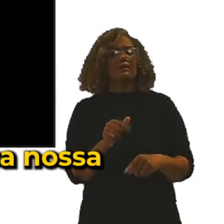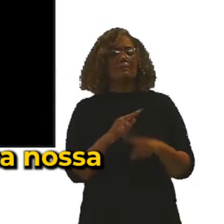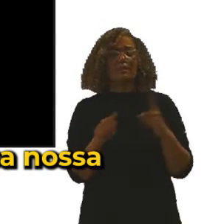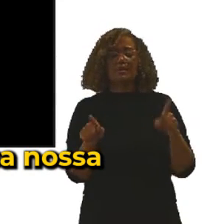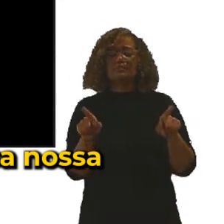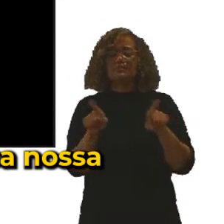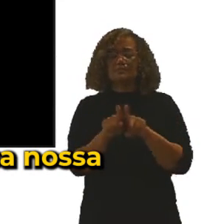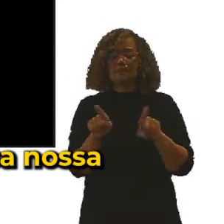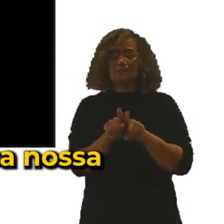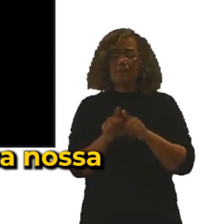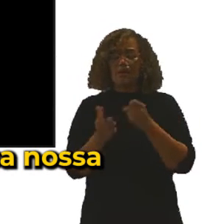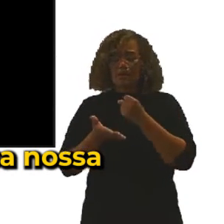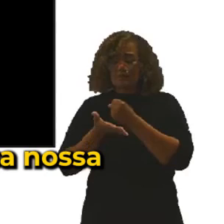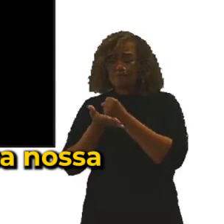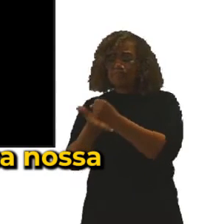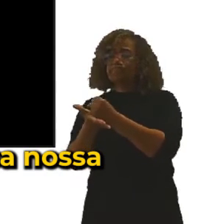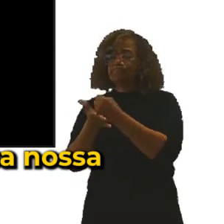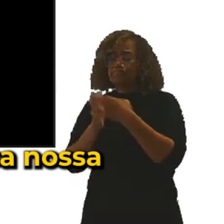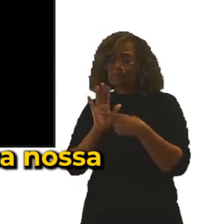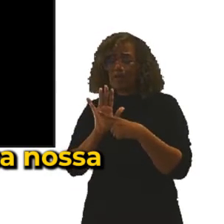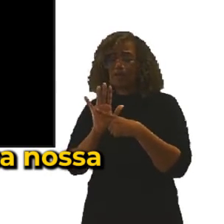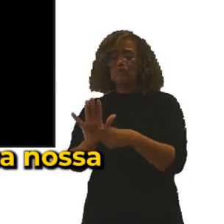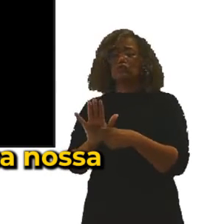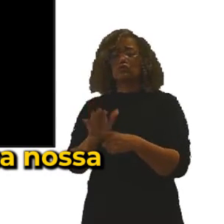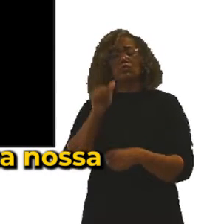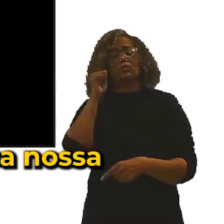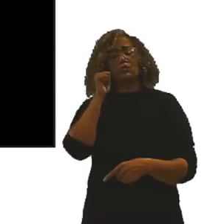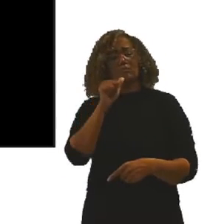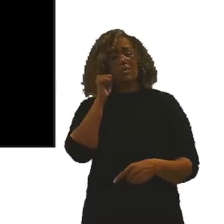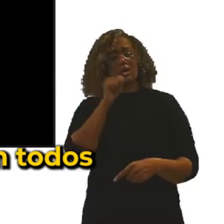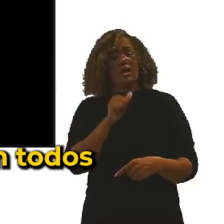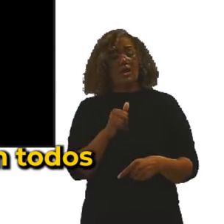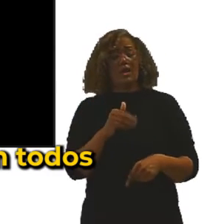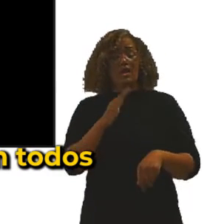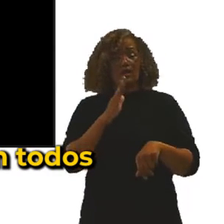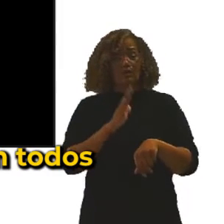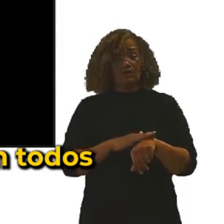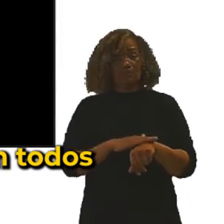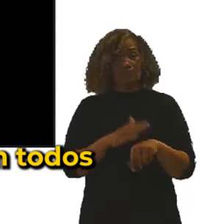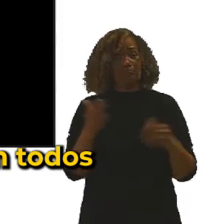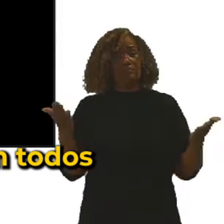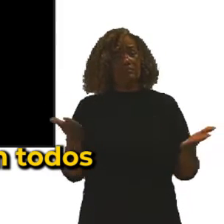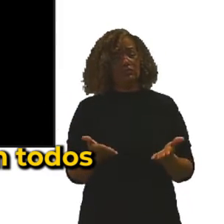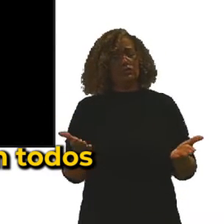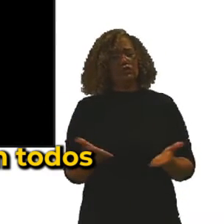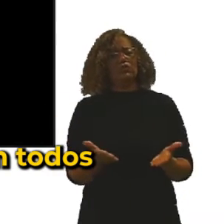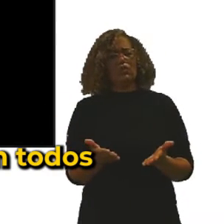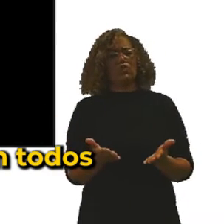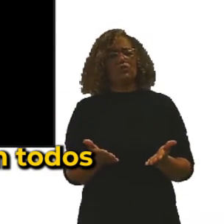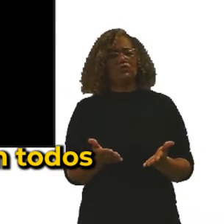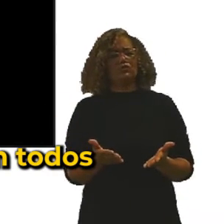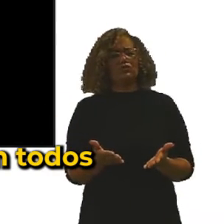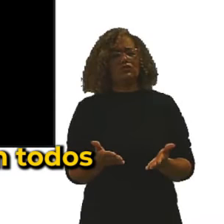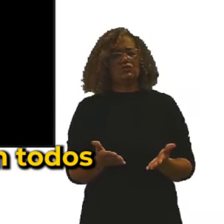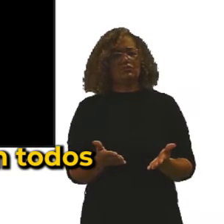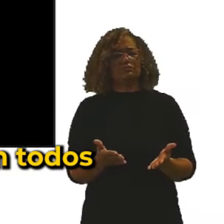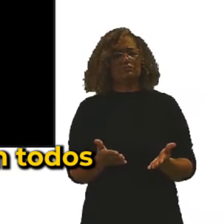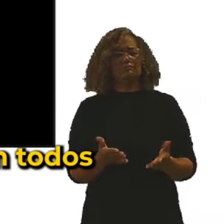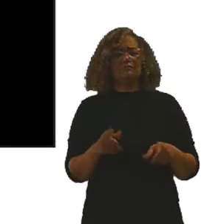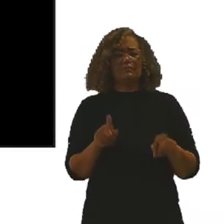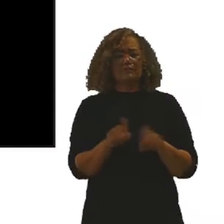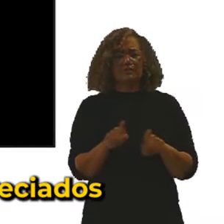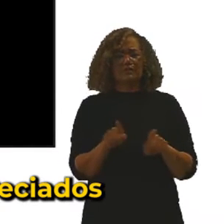para que essa nossa retórica contemporânea, não é? Para que essa retórica que circundam todos